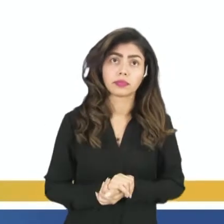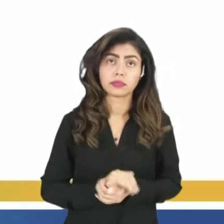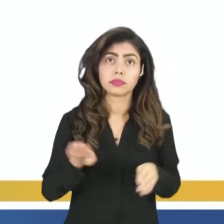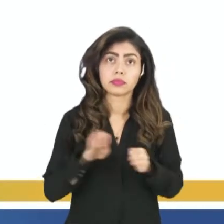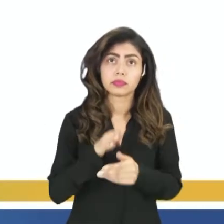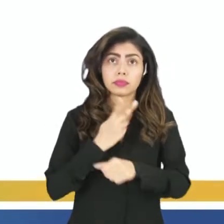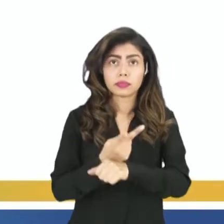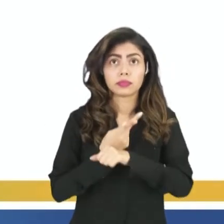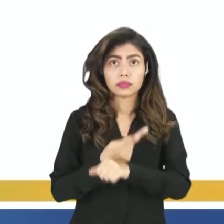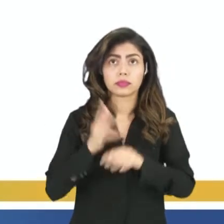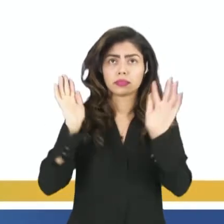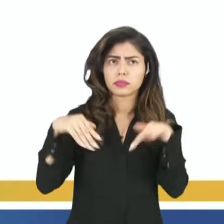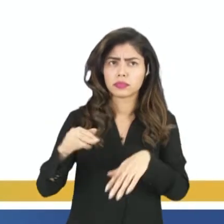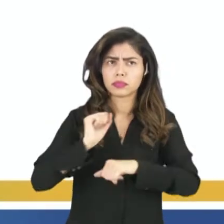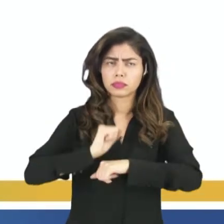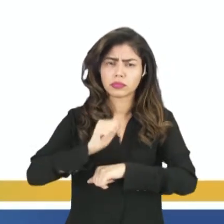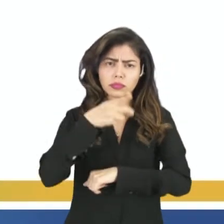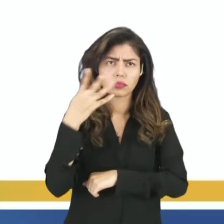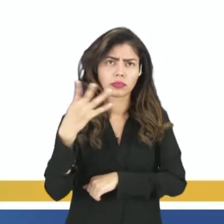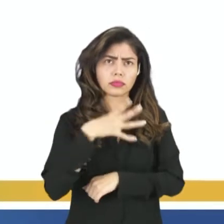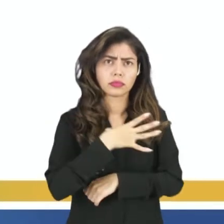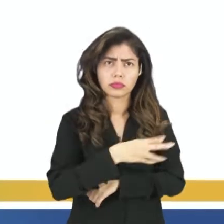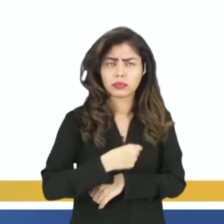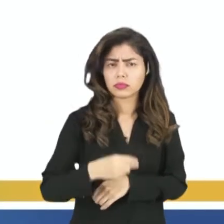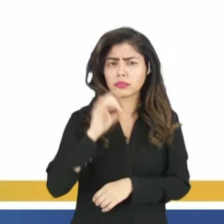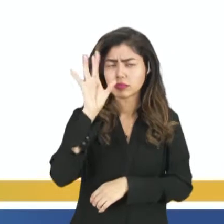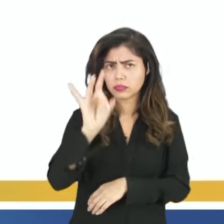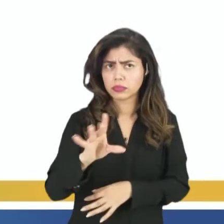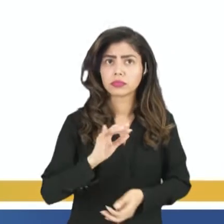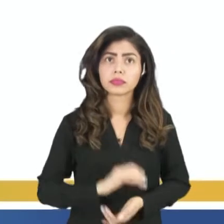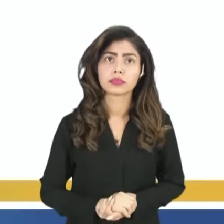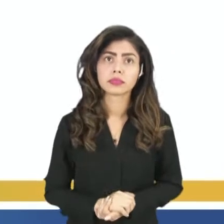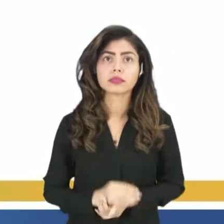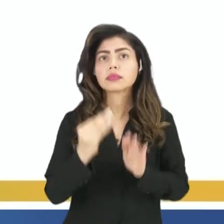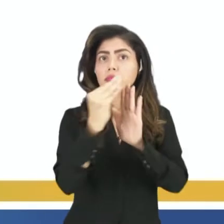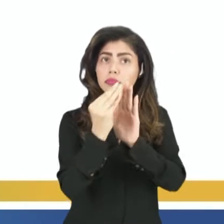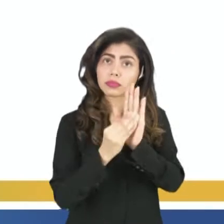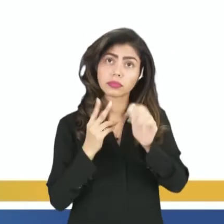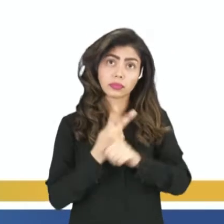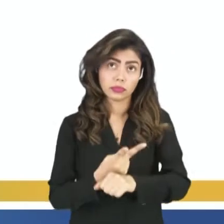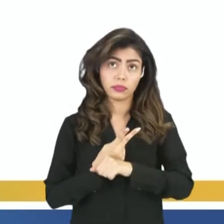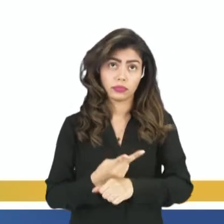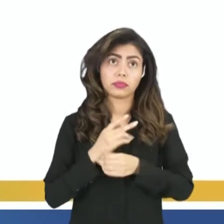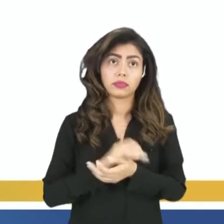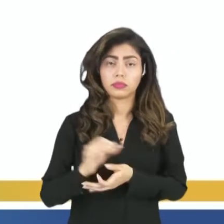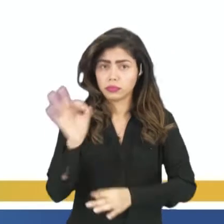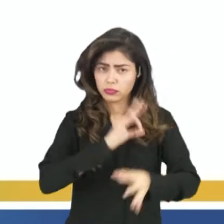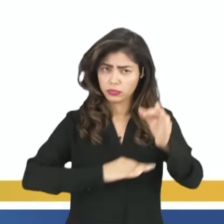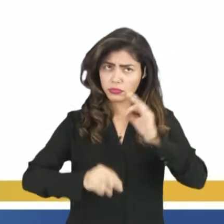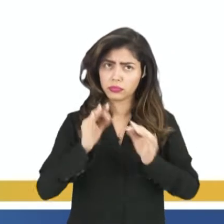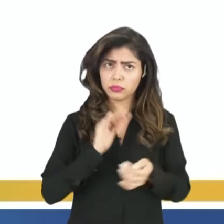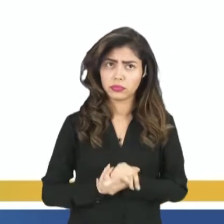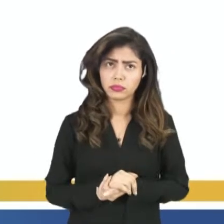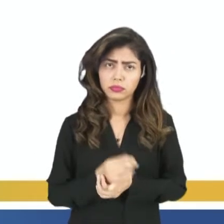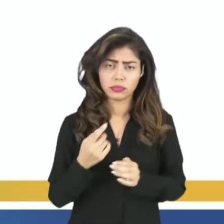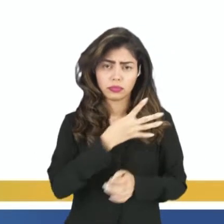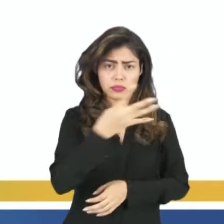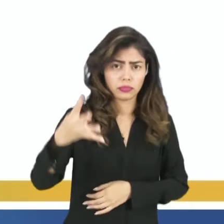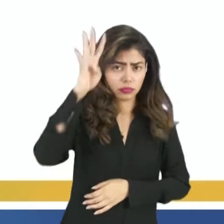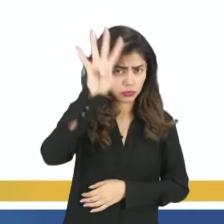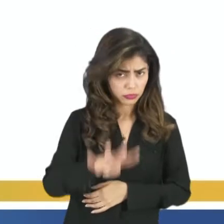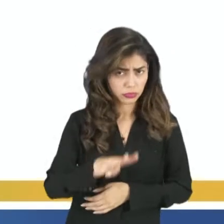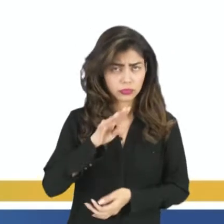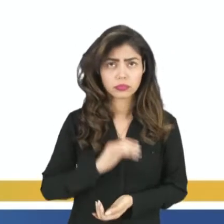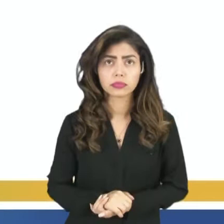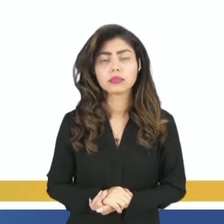realizada uma pesquisa a fim de saber a quantidade de filhos de cada funcionário. Os dados da pesquisa foram organizados na tabela